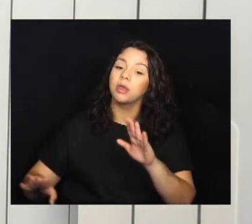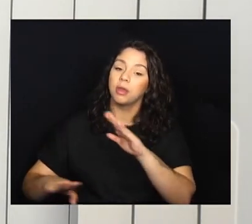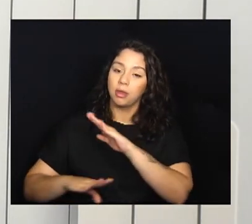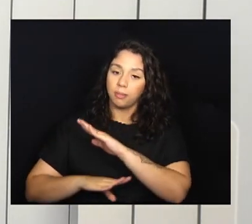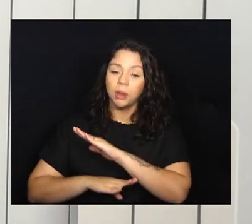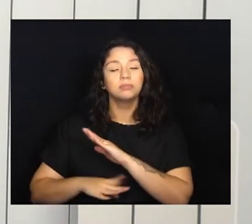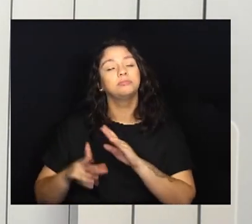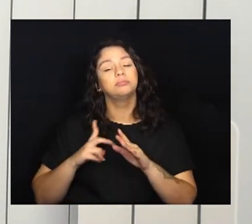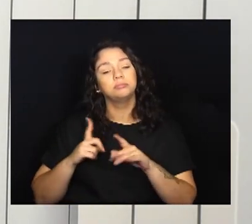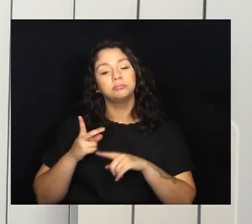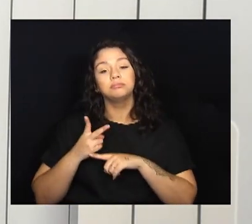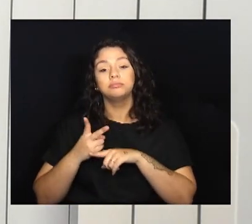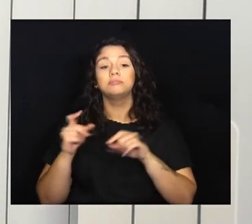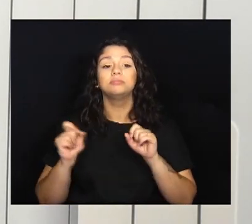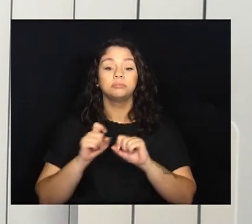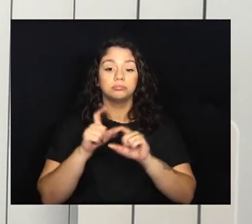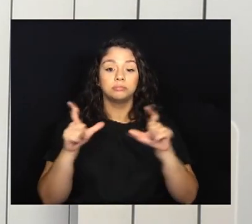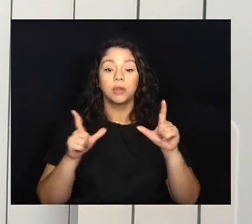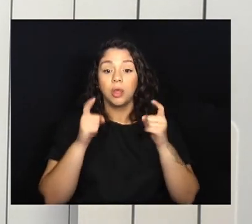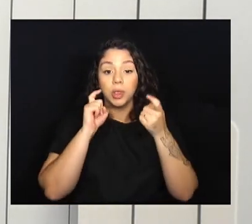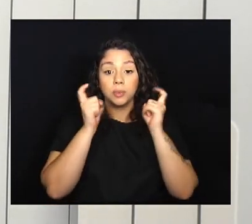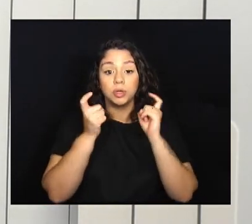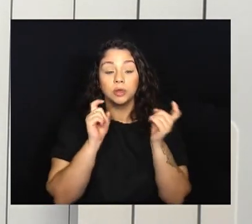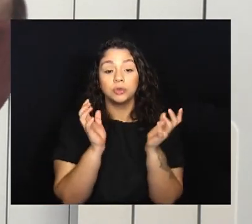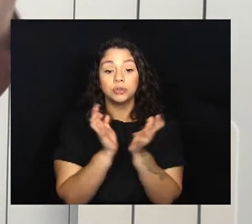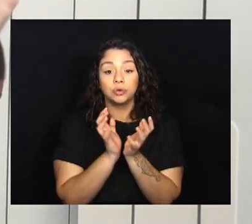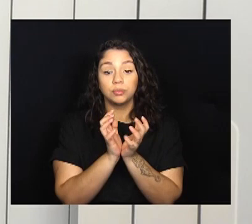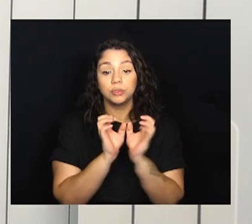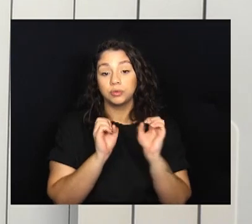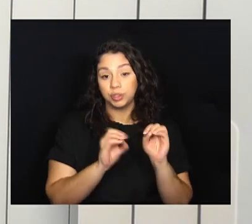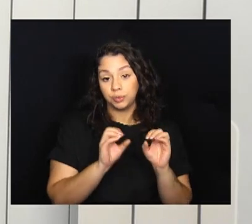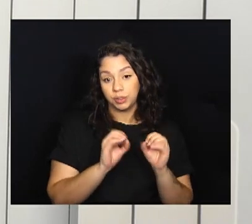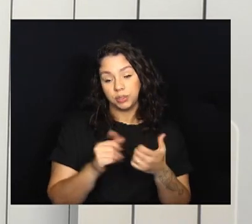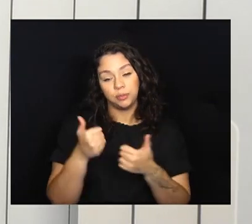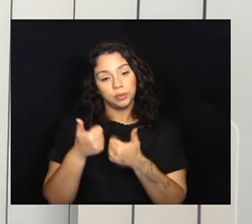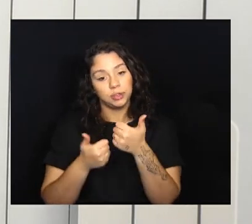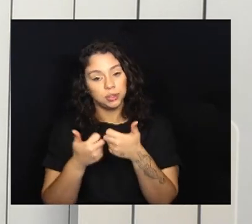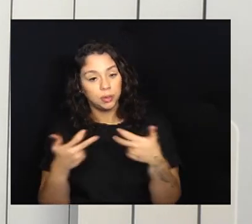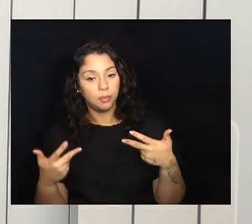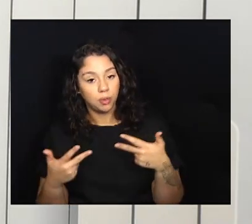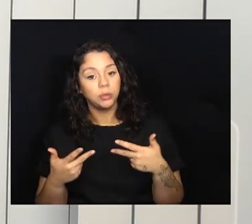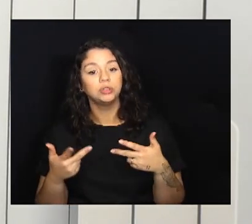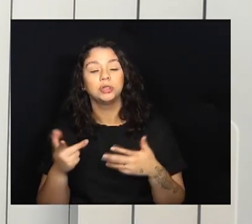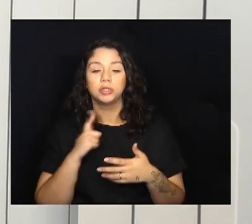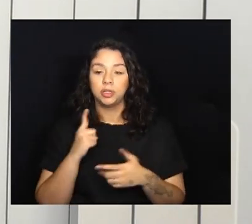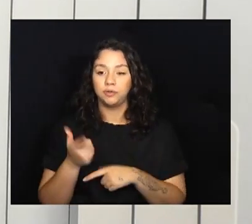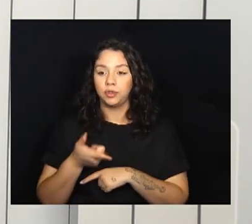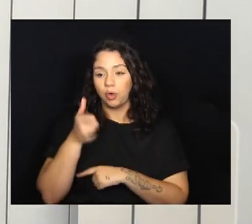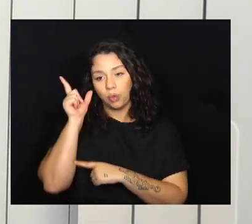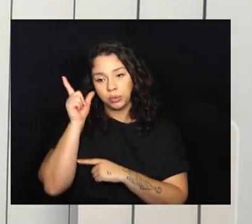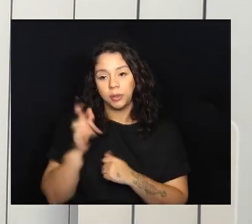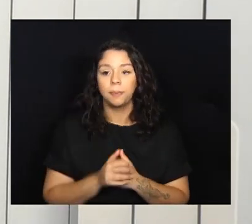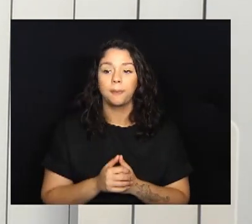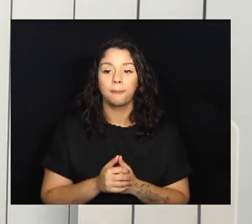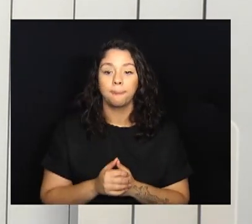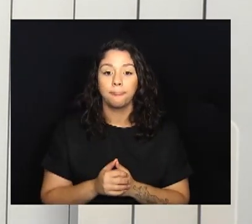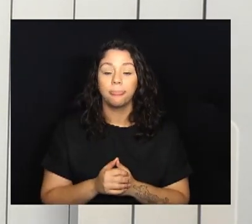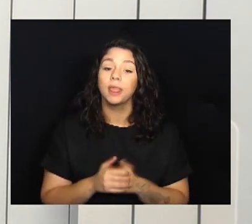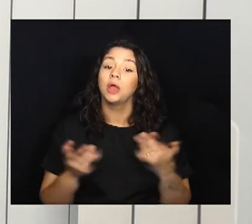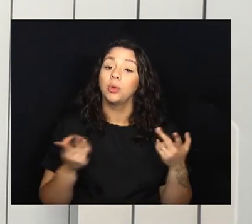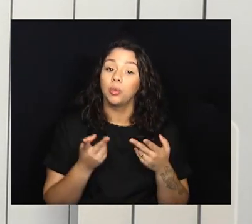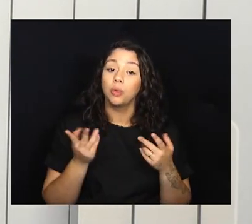e procurar a reunião da Comissão de Educação e Esporte, que aconteceu ontem. A gente segue aqui com as notícias